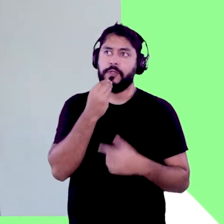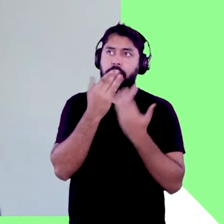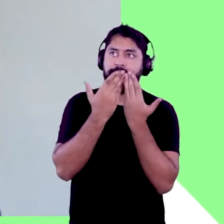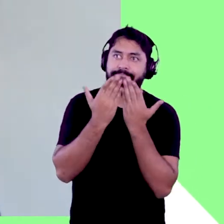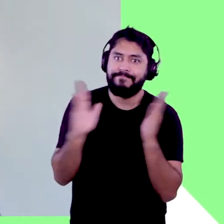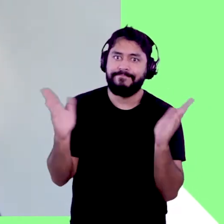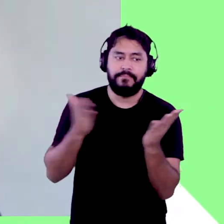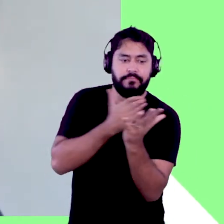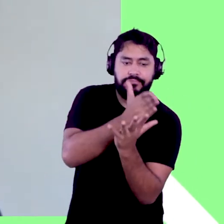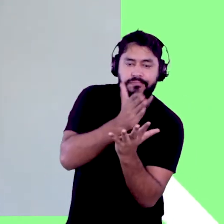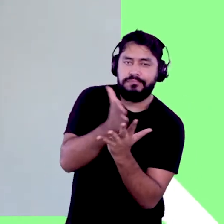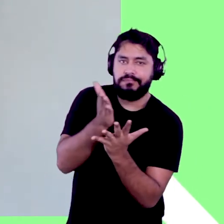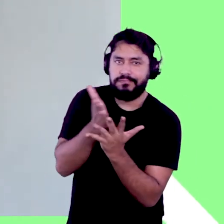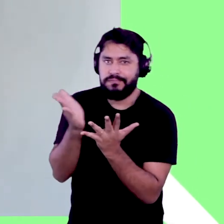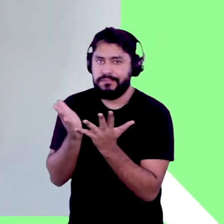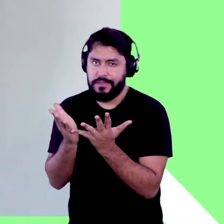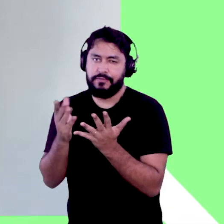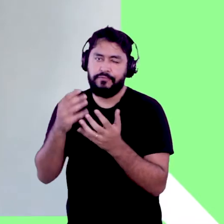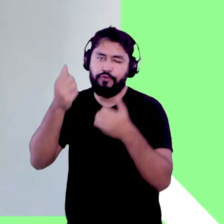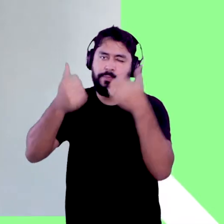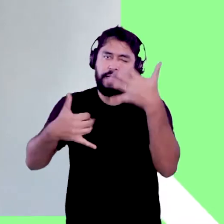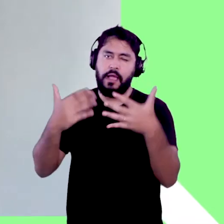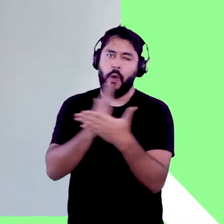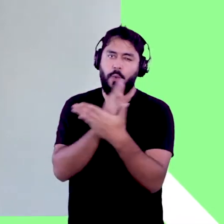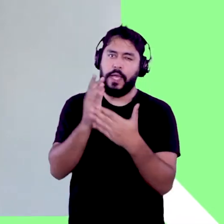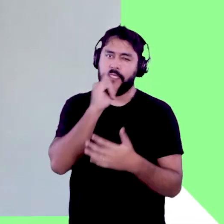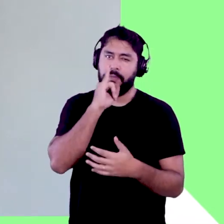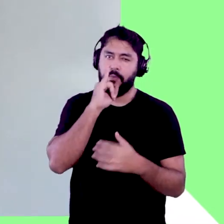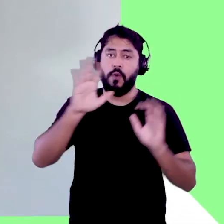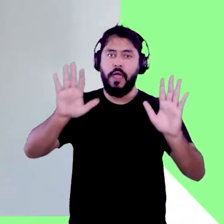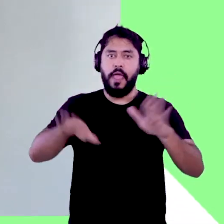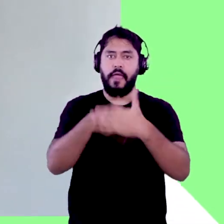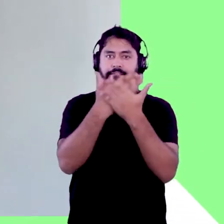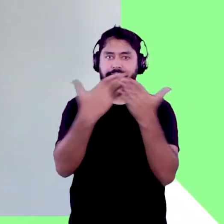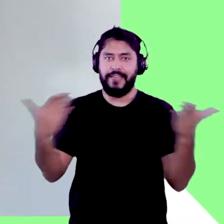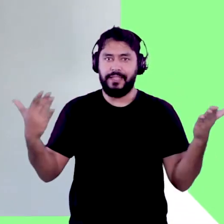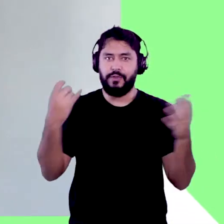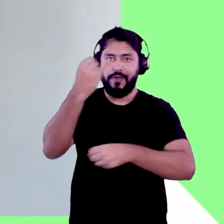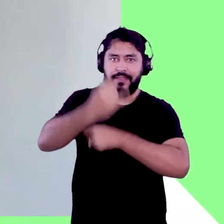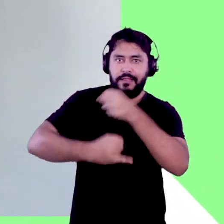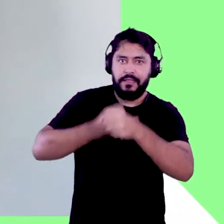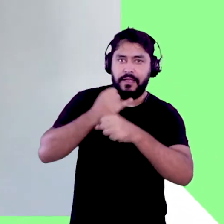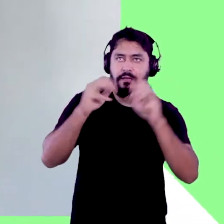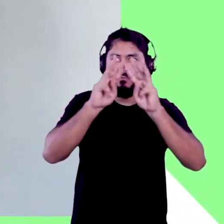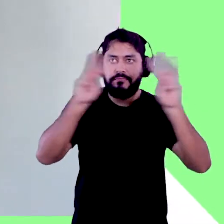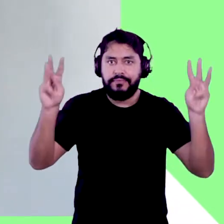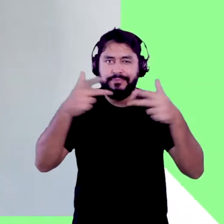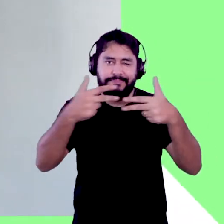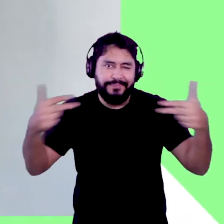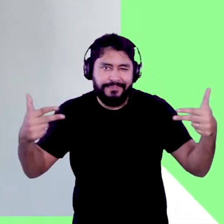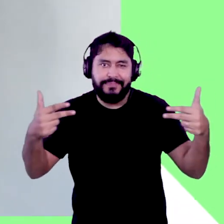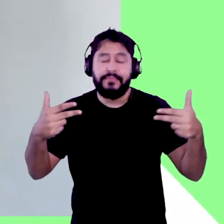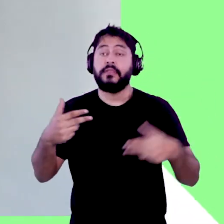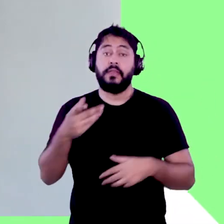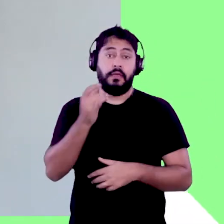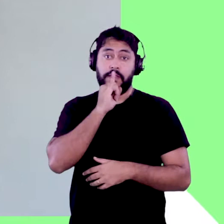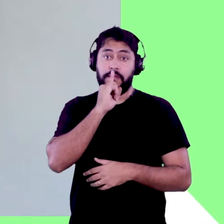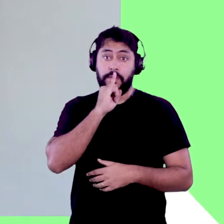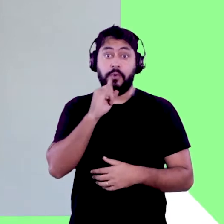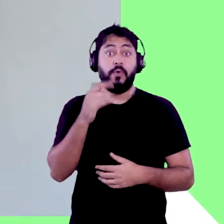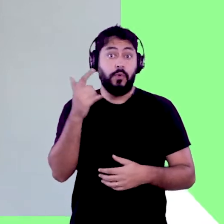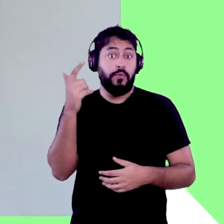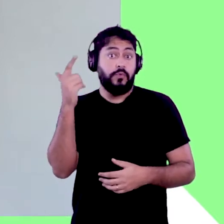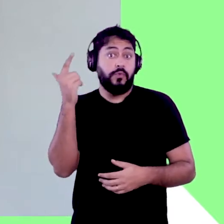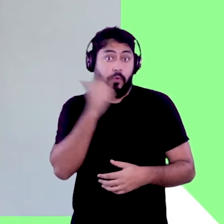que, por exemplo, a questão de eventos online, né? Acaba que, se a gente conseguir trazer